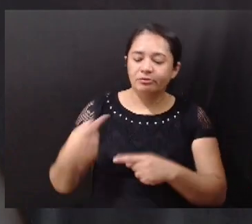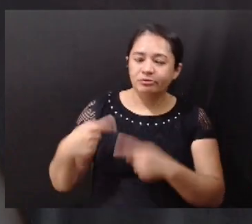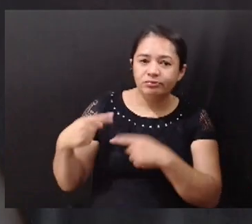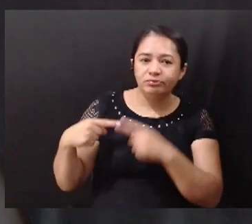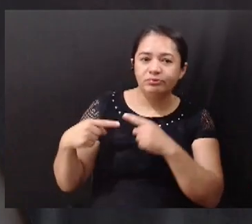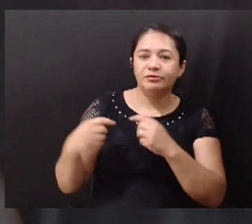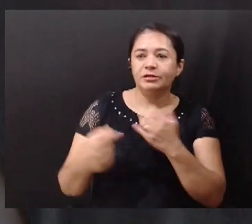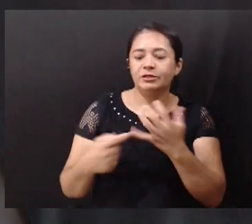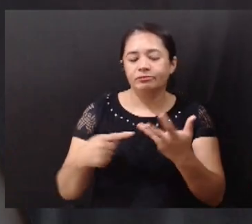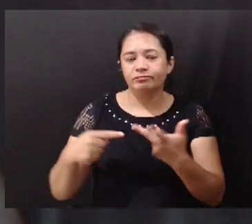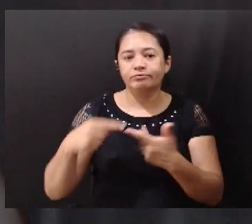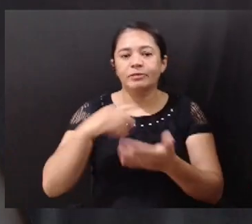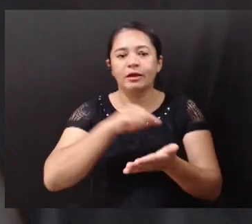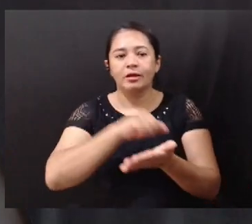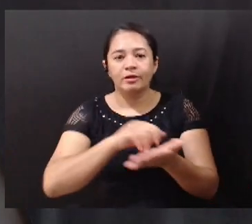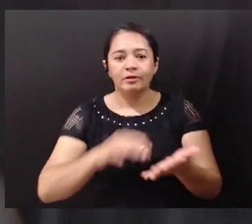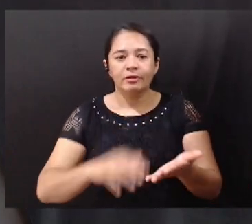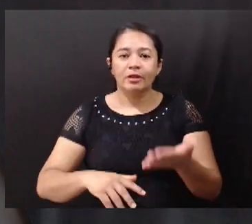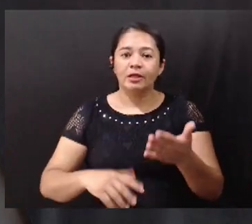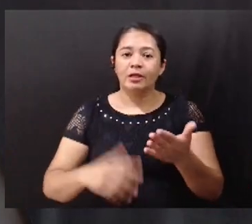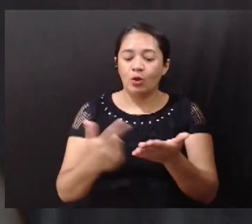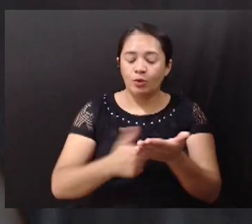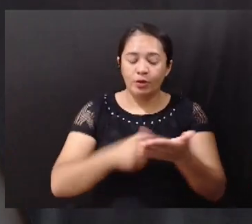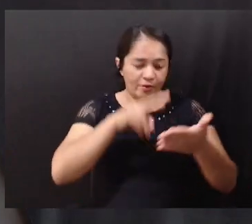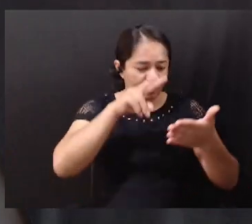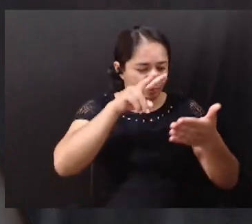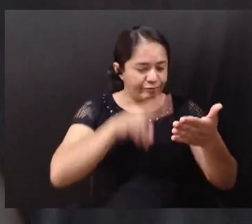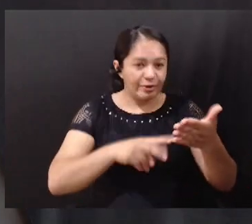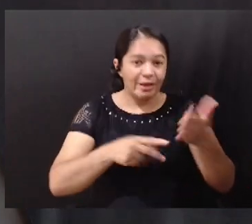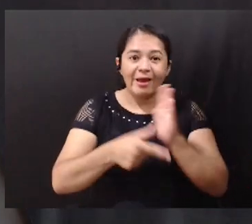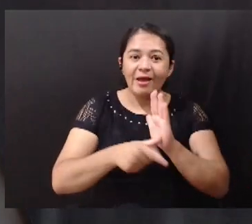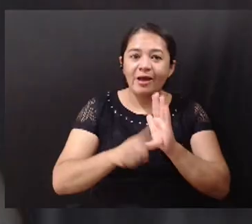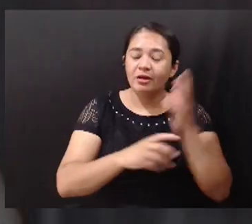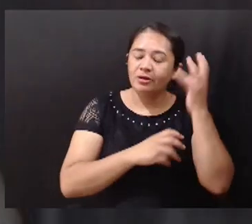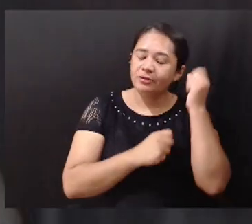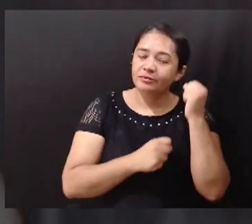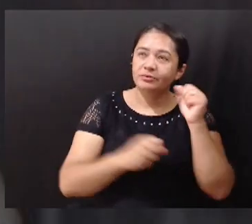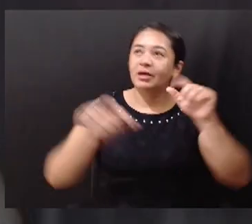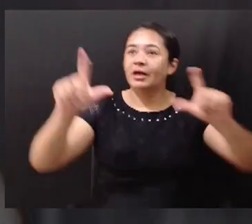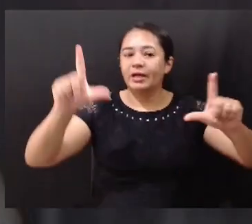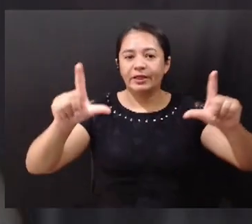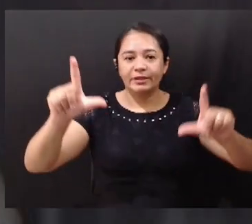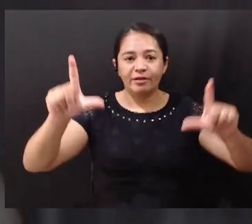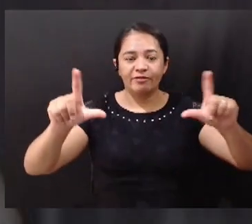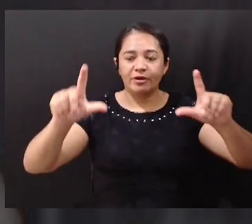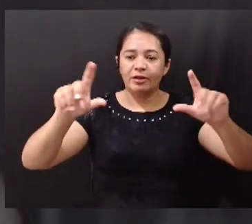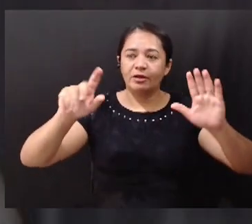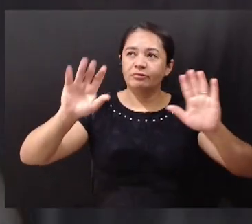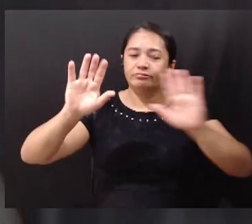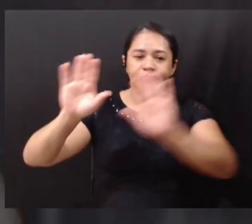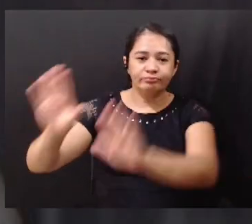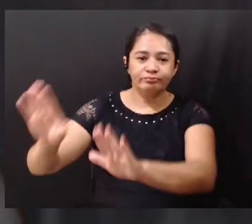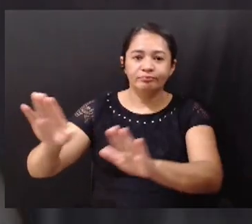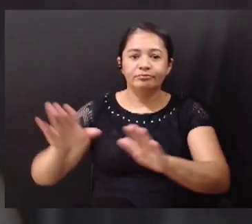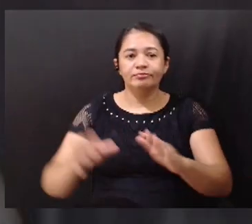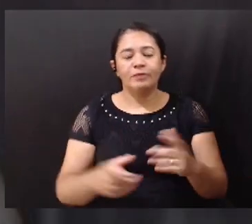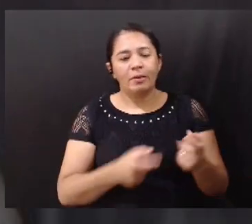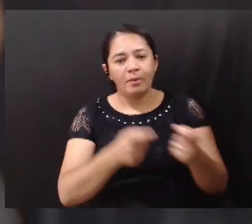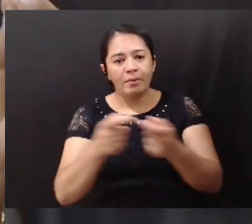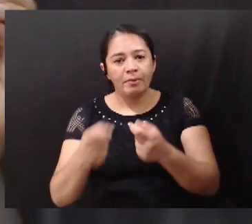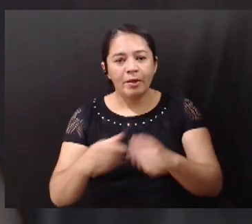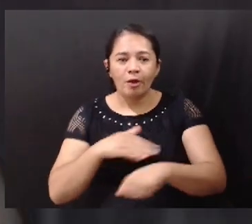junto, ler um livro antes de dormir, desligar a televisão e conversar, jogar um jogo, né?